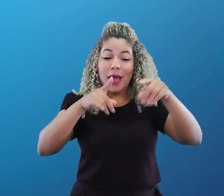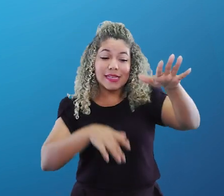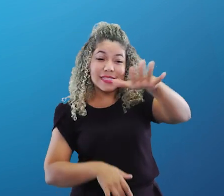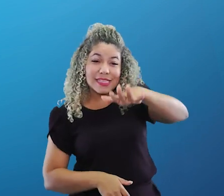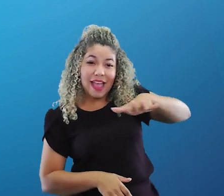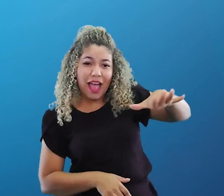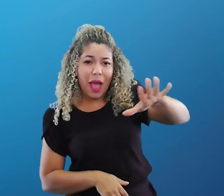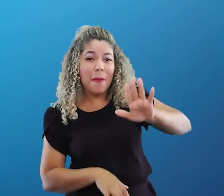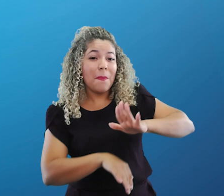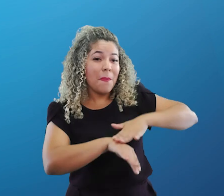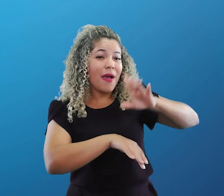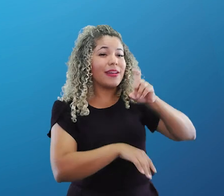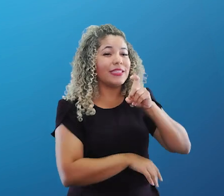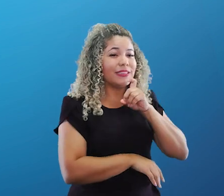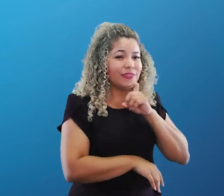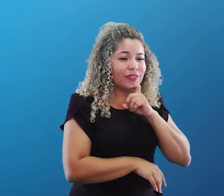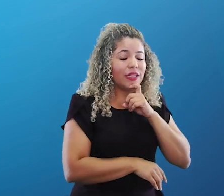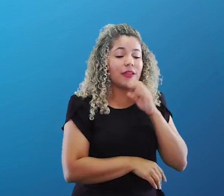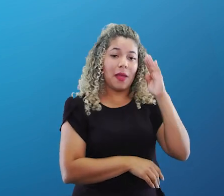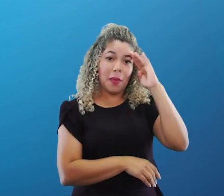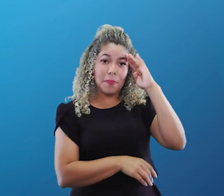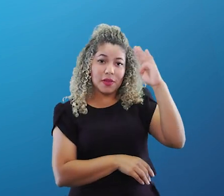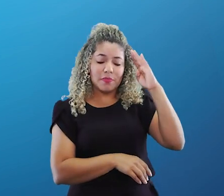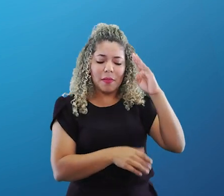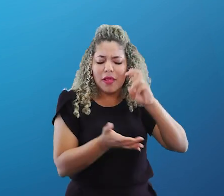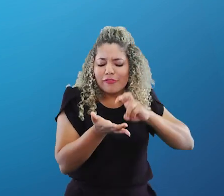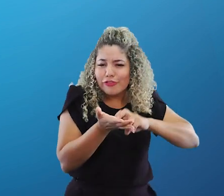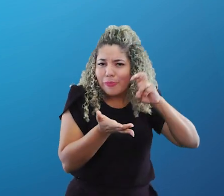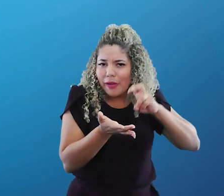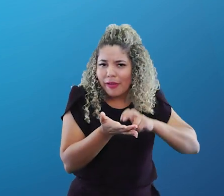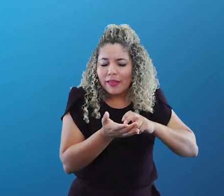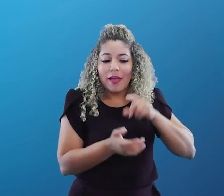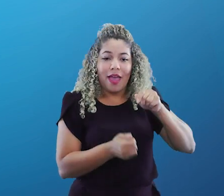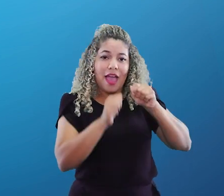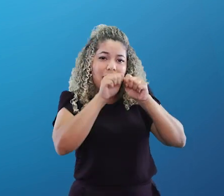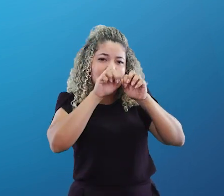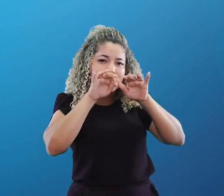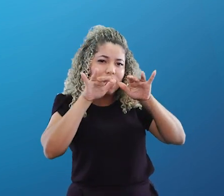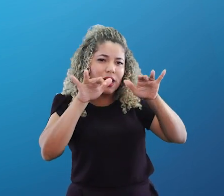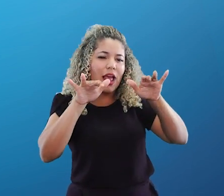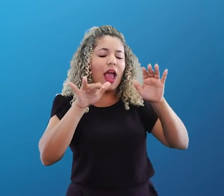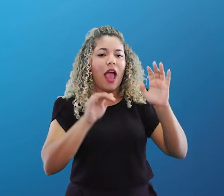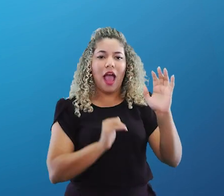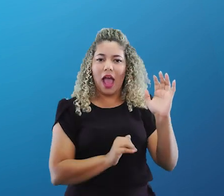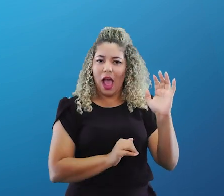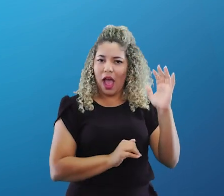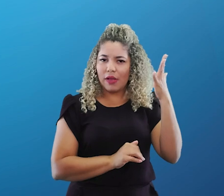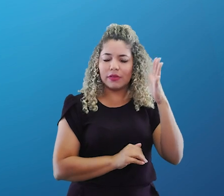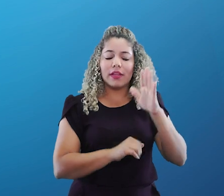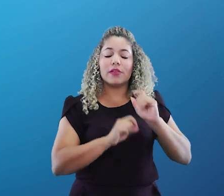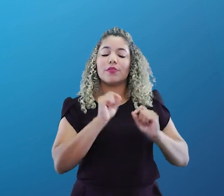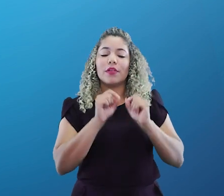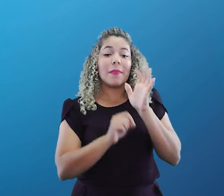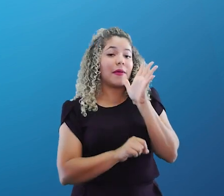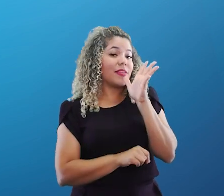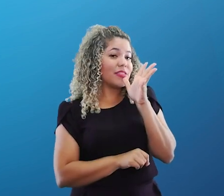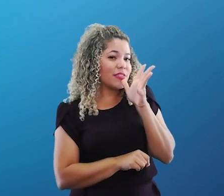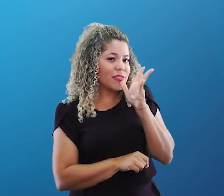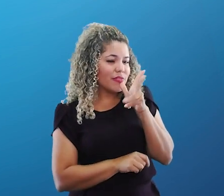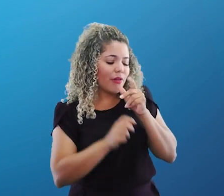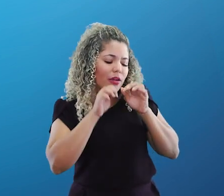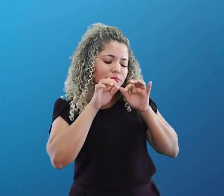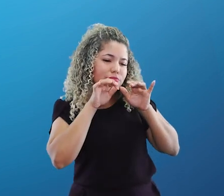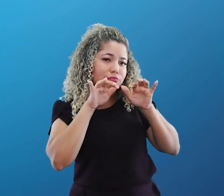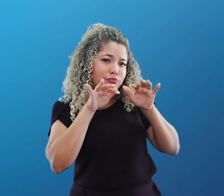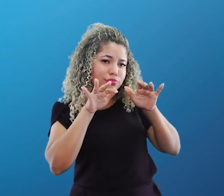mais frias ou principalmente nas primeiras horas da manhã, essa dissipação, como eu disse, acontece de forma mais vagarosa. E aí nós